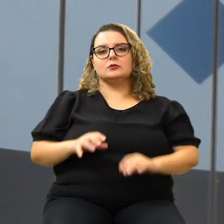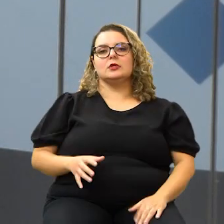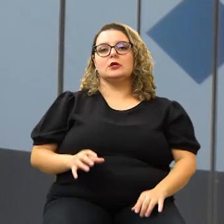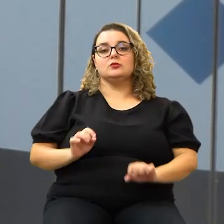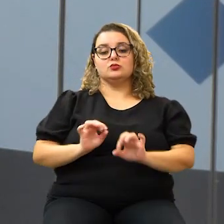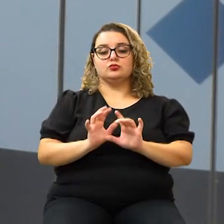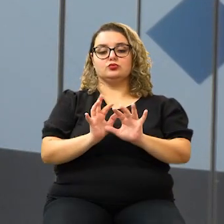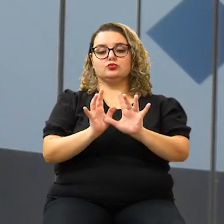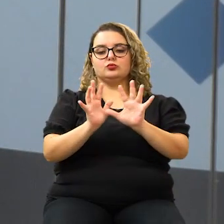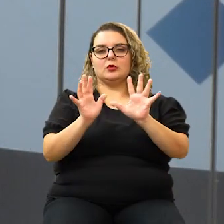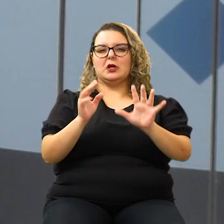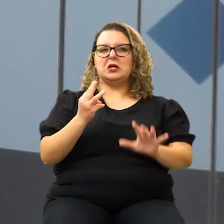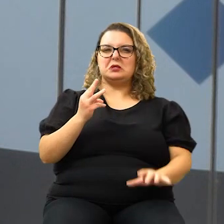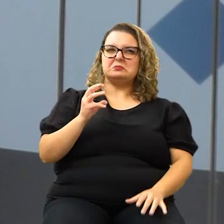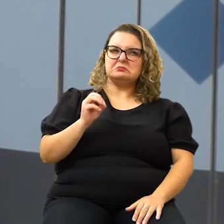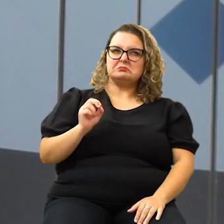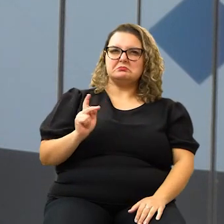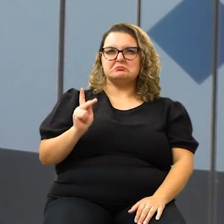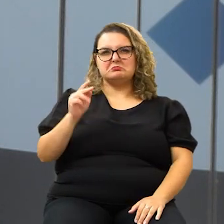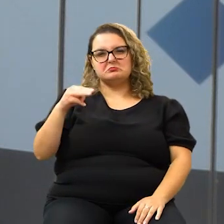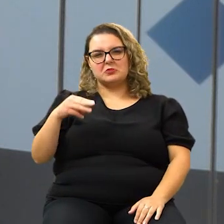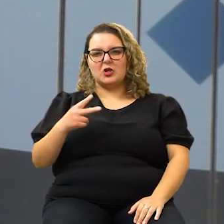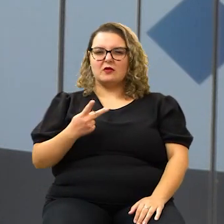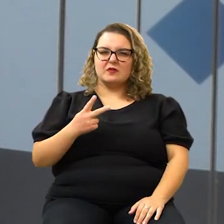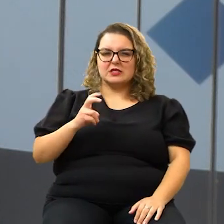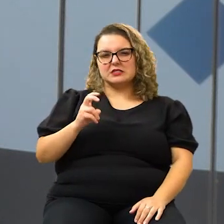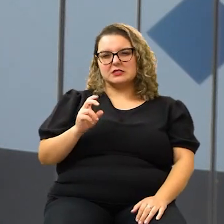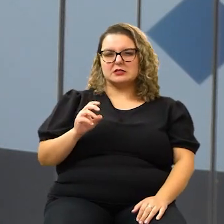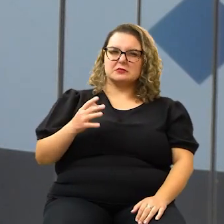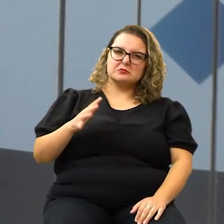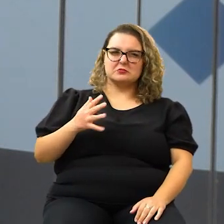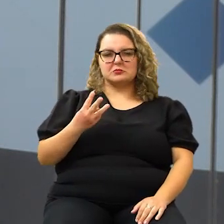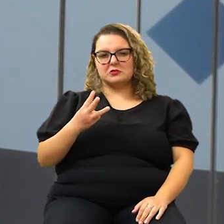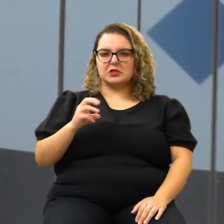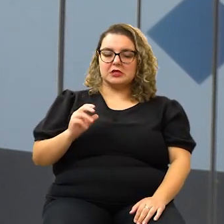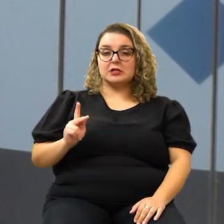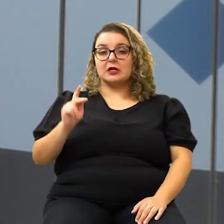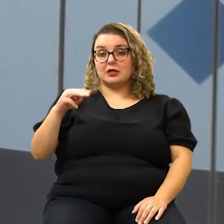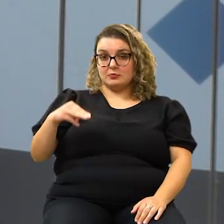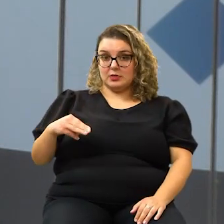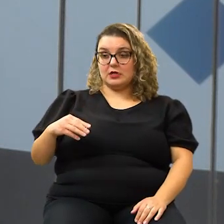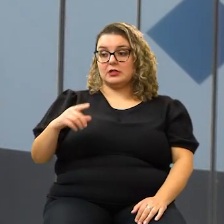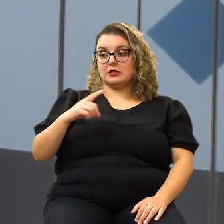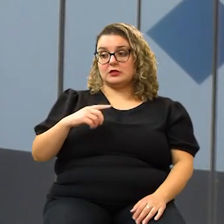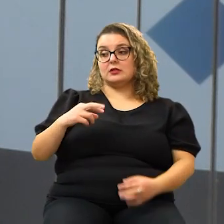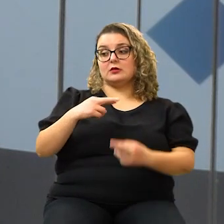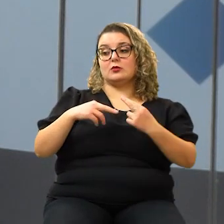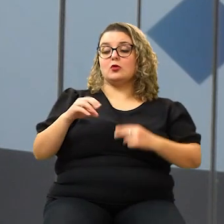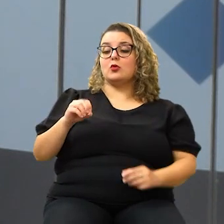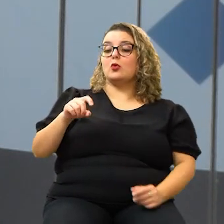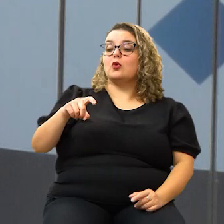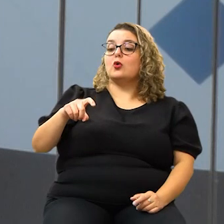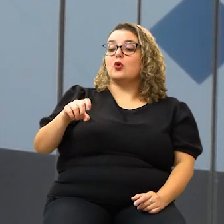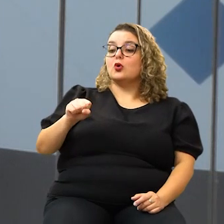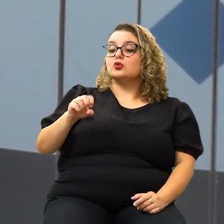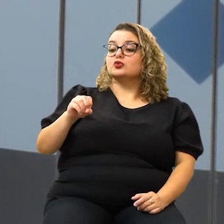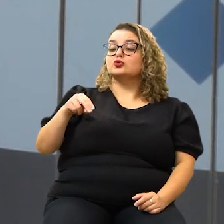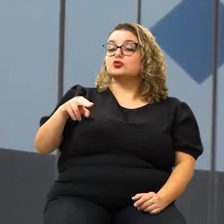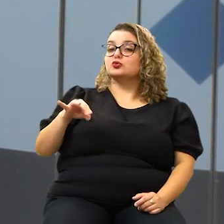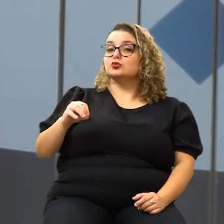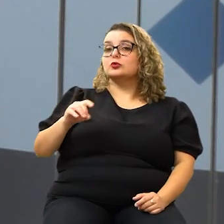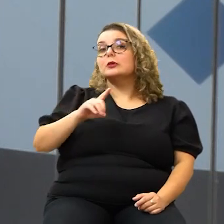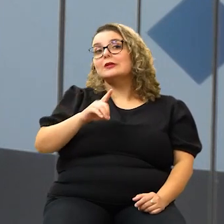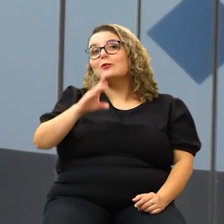lá mais ou menos a 30 quilômetros, 25, 30 quilômetros, ele tem uma relação mais com o ozônio. Não